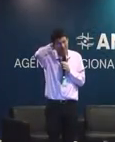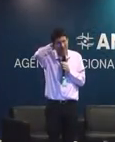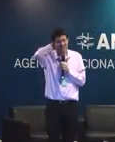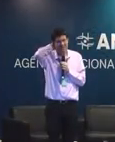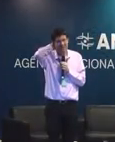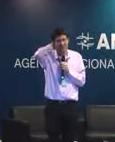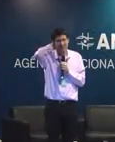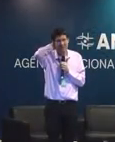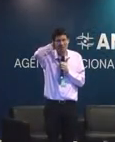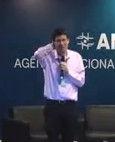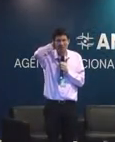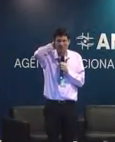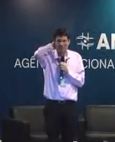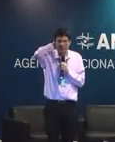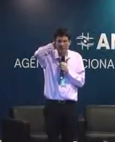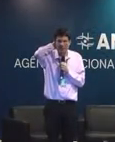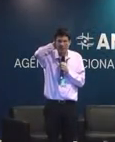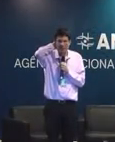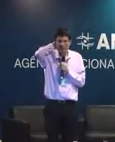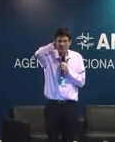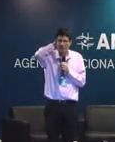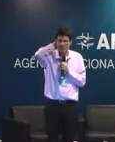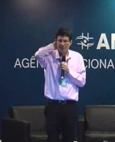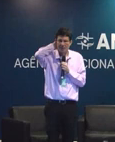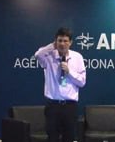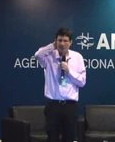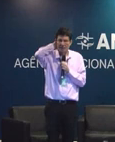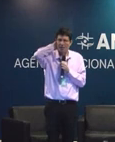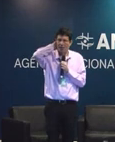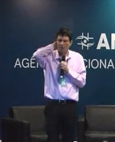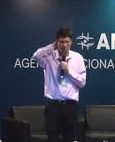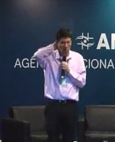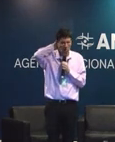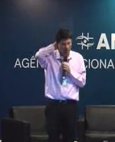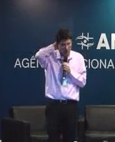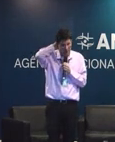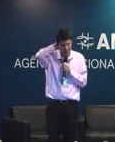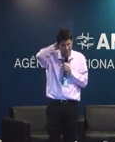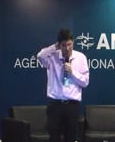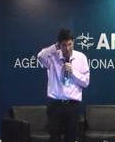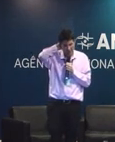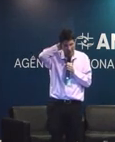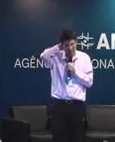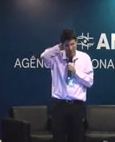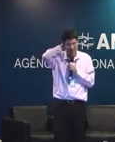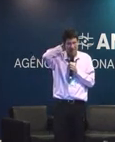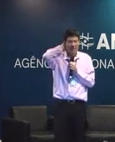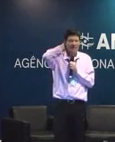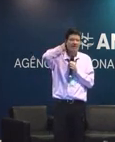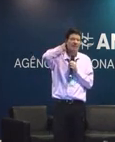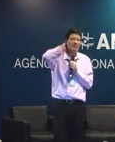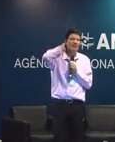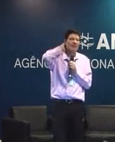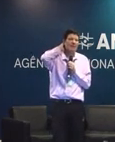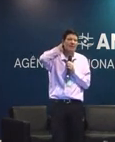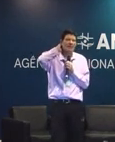avaliasse esse, todo esse trabalho, que é um trabalho todo da Anvisa, né?